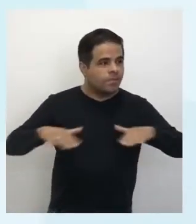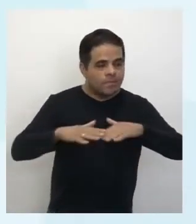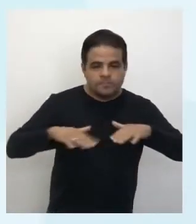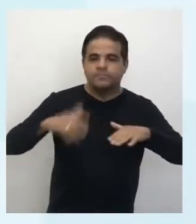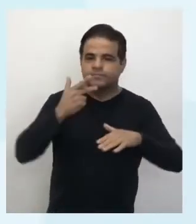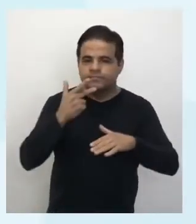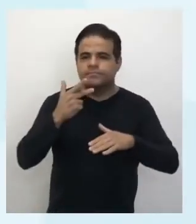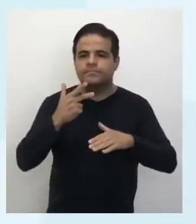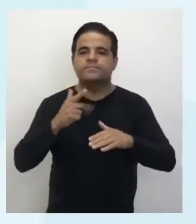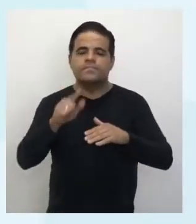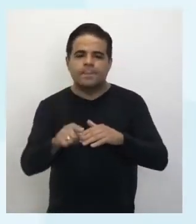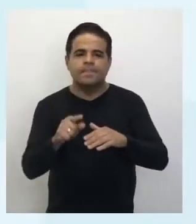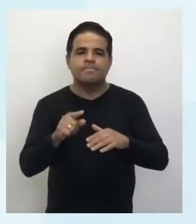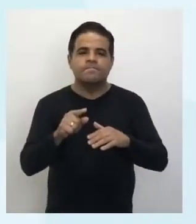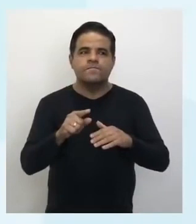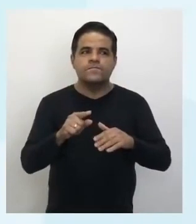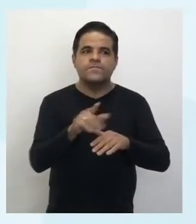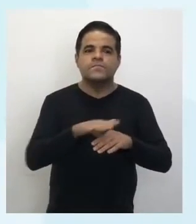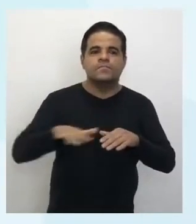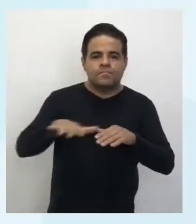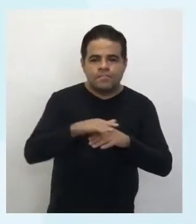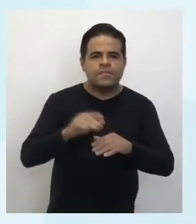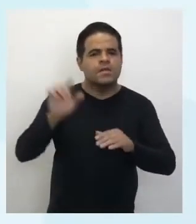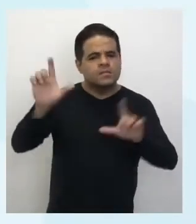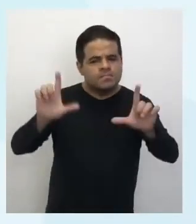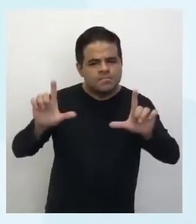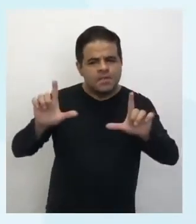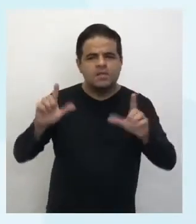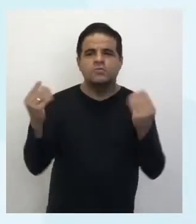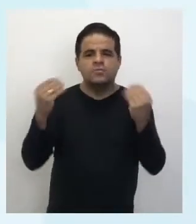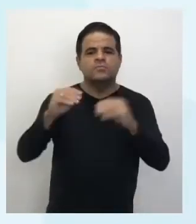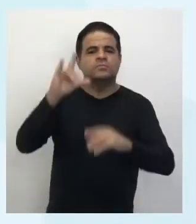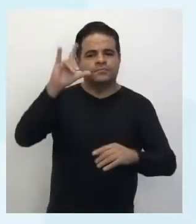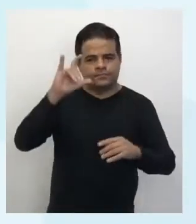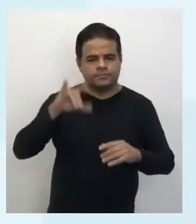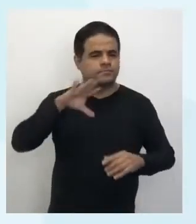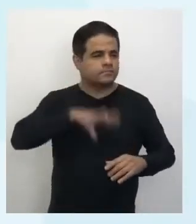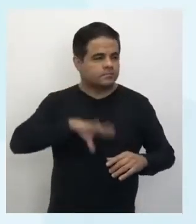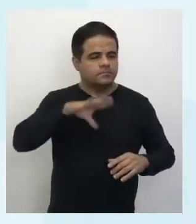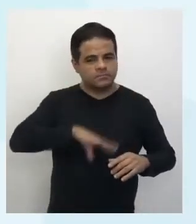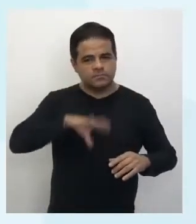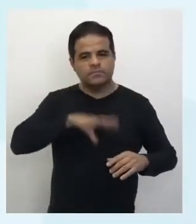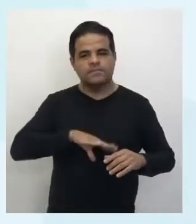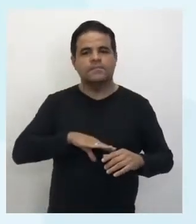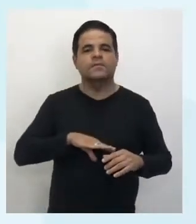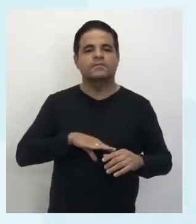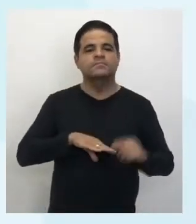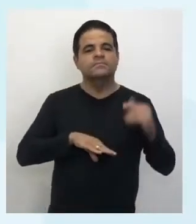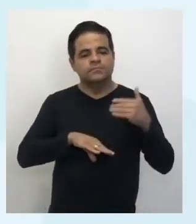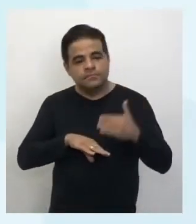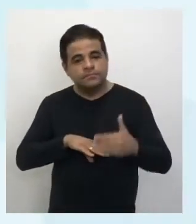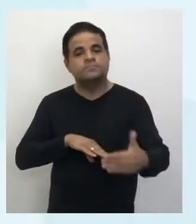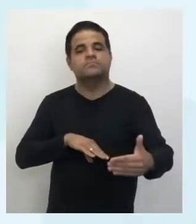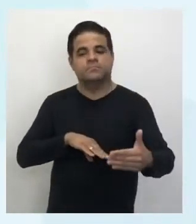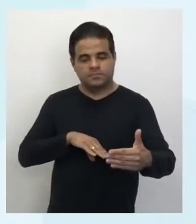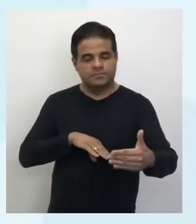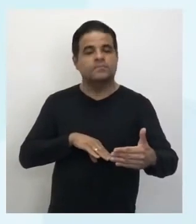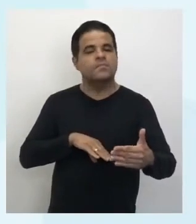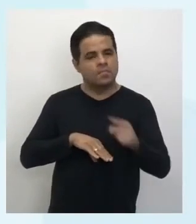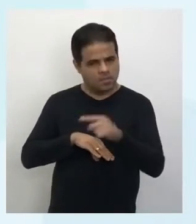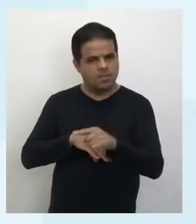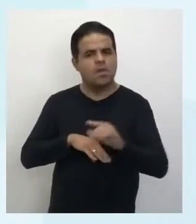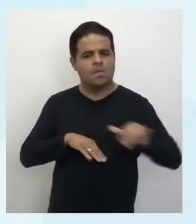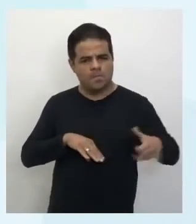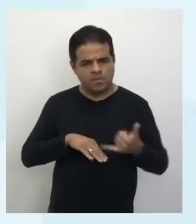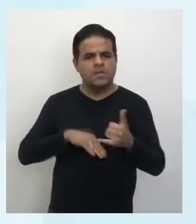aí. Na verdade... Esta imagem, depois eu vou colocar no Instagram, Língua Portuguesa CMSP_EM, Já faz a imagem merchan. original. Claro, tô